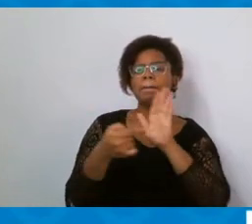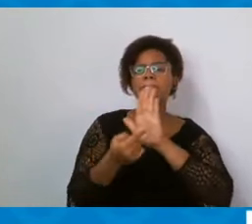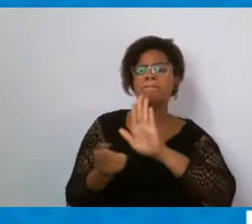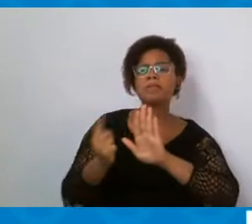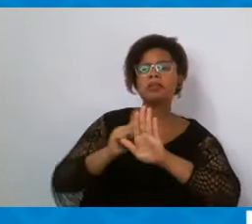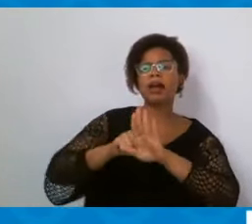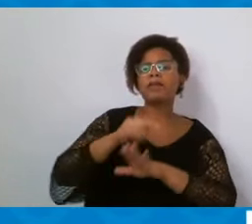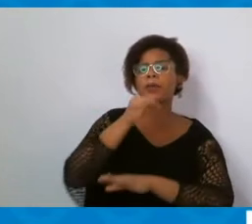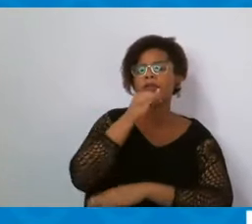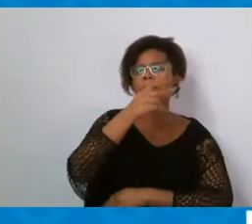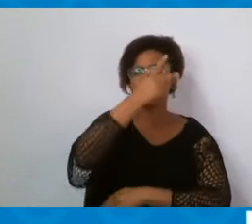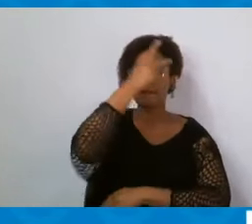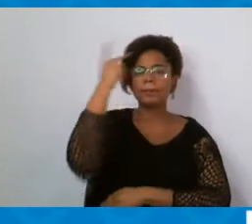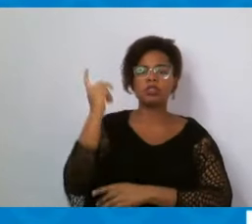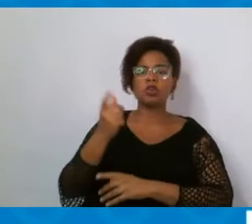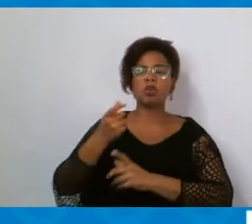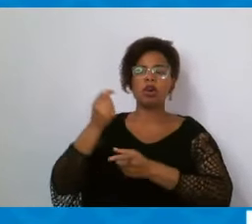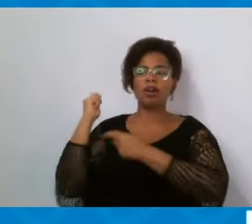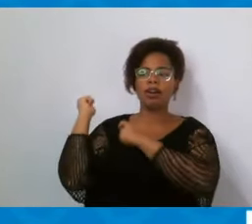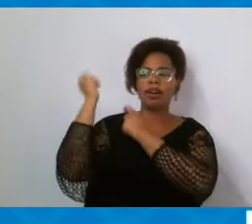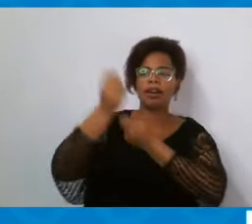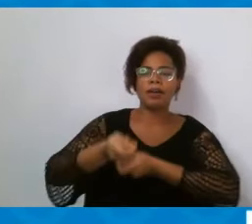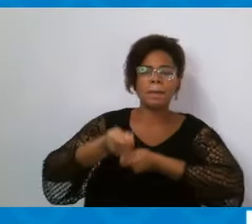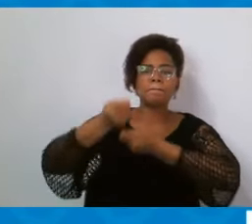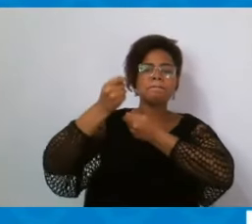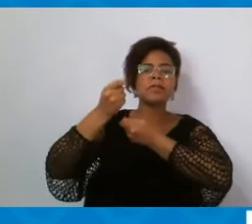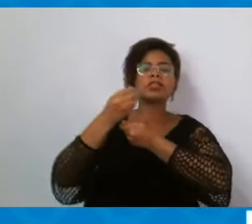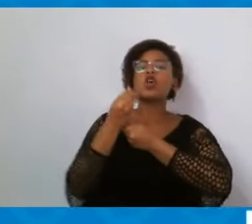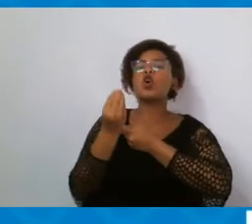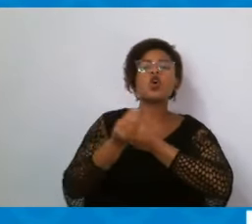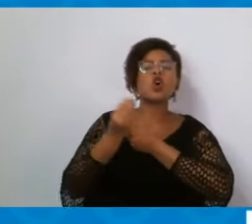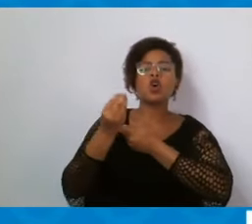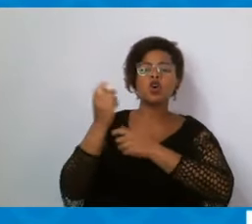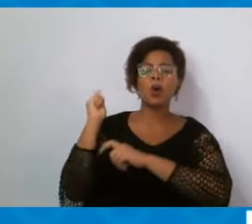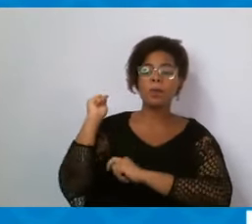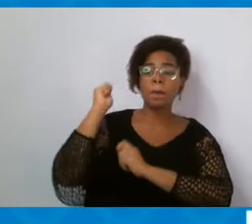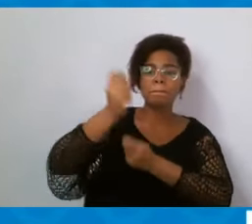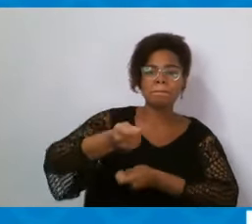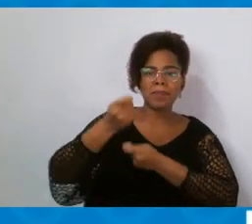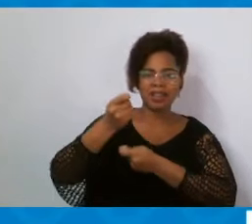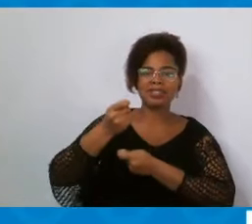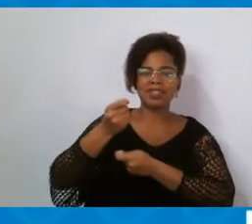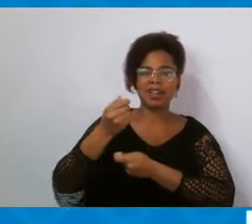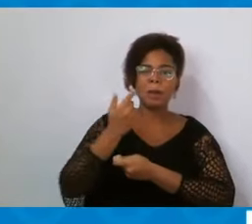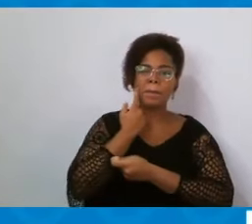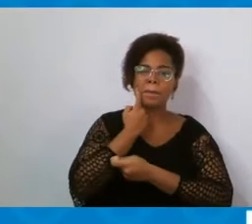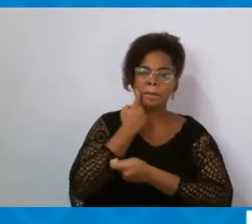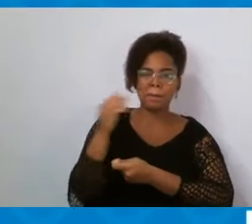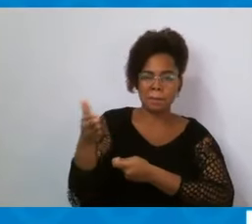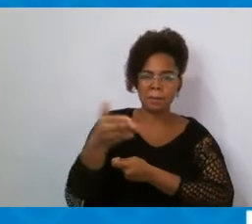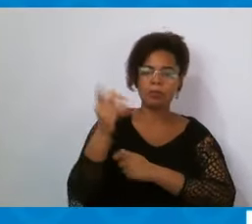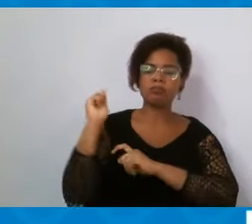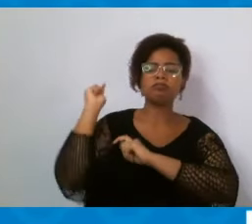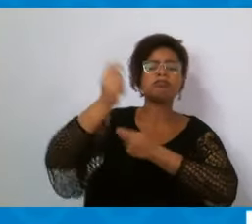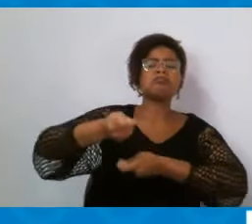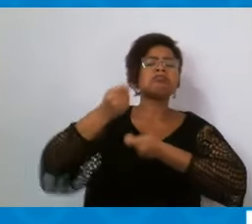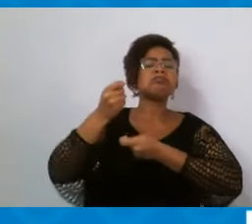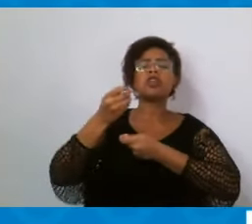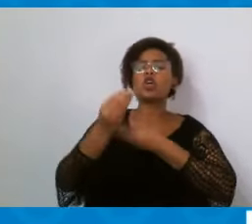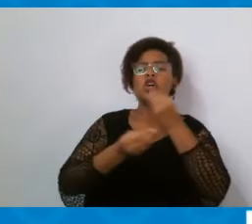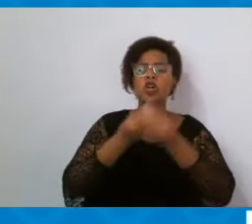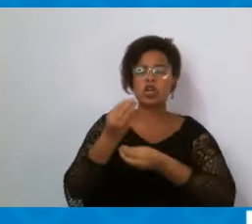campo pragmático da pesca para tentar entender ou criar uma determinada